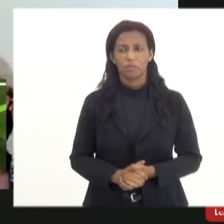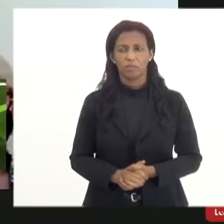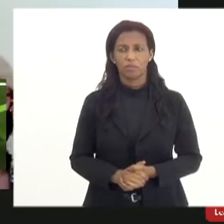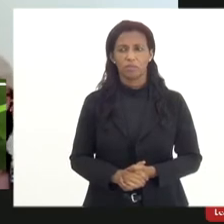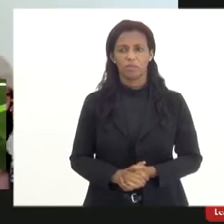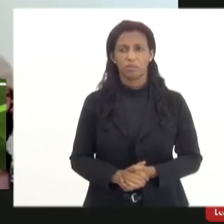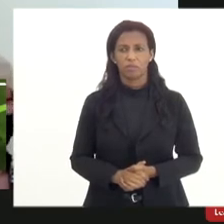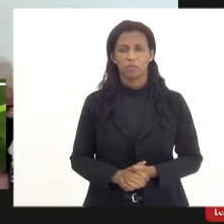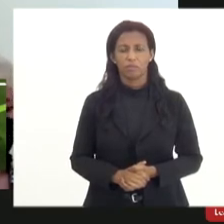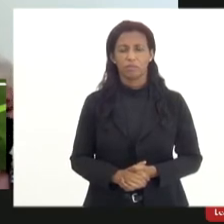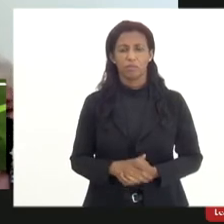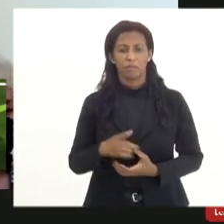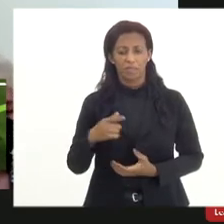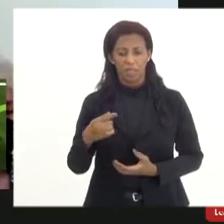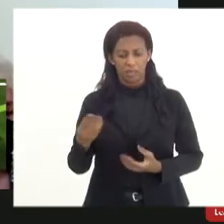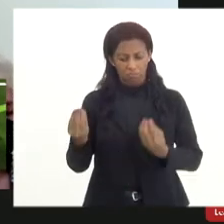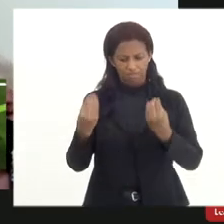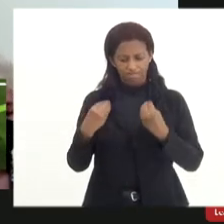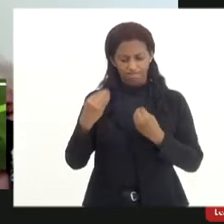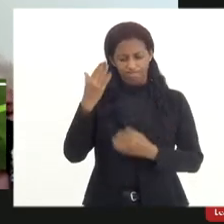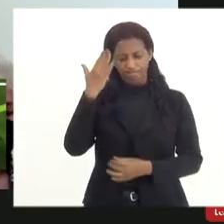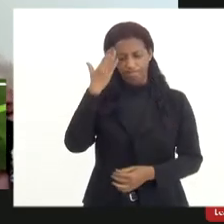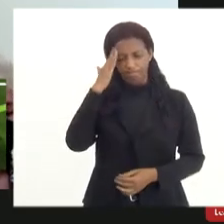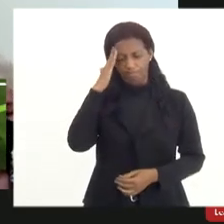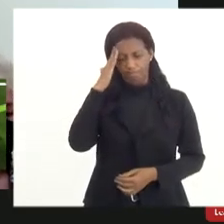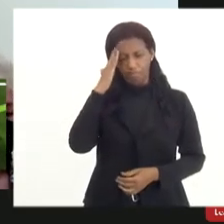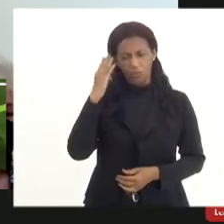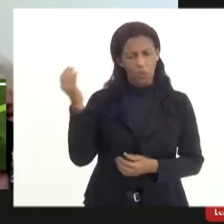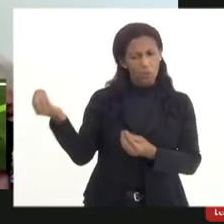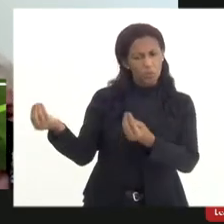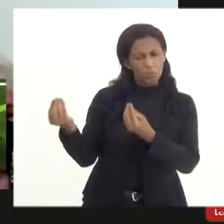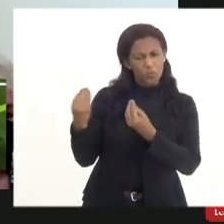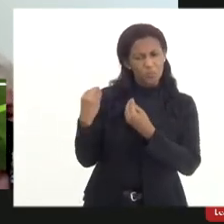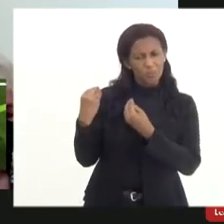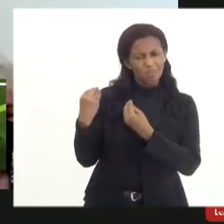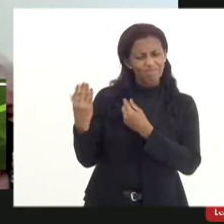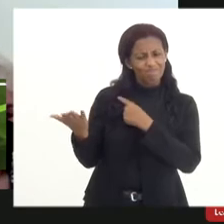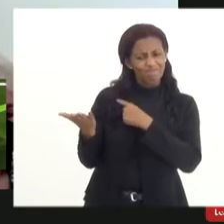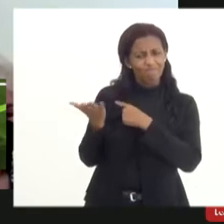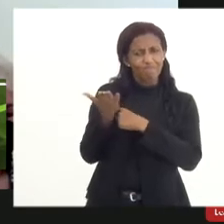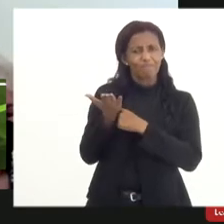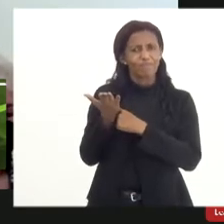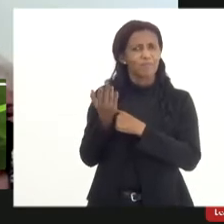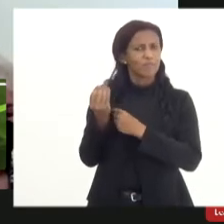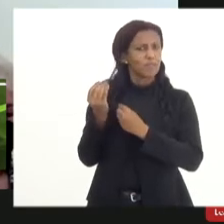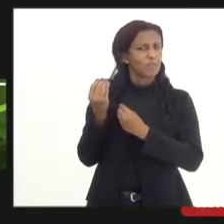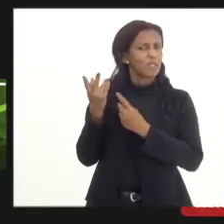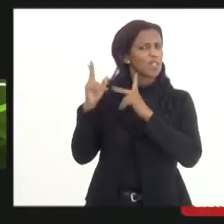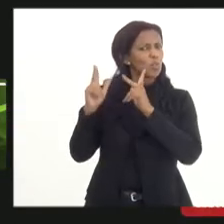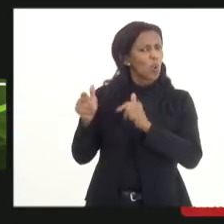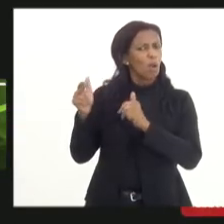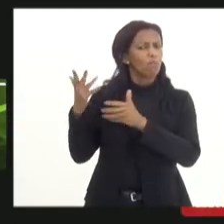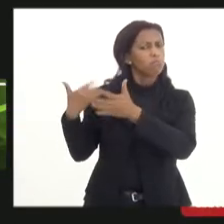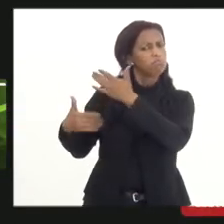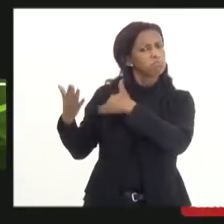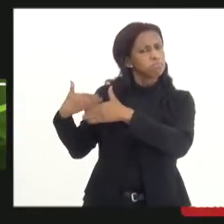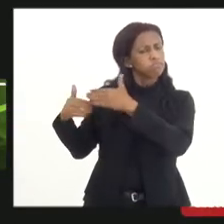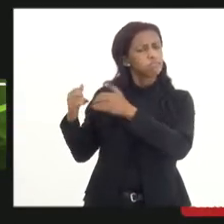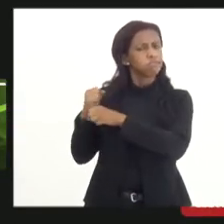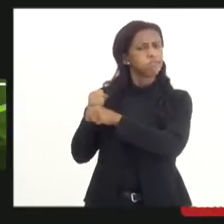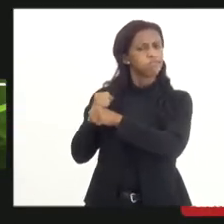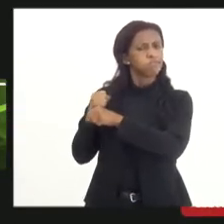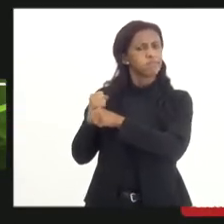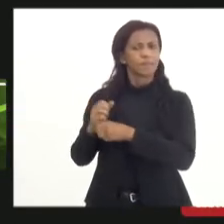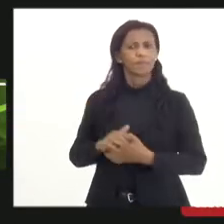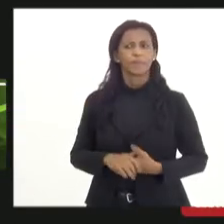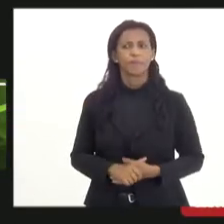que é o nosso entender. Não vem contribuindo, como já contribuiu, né, em anos